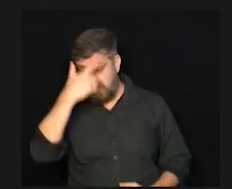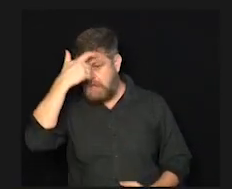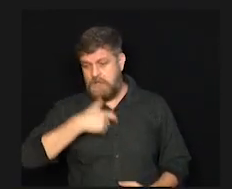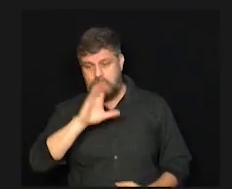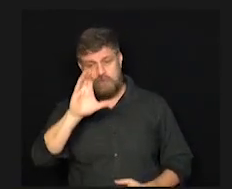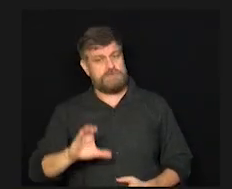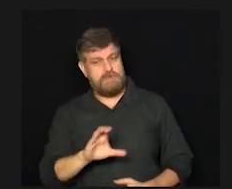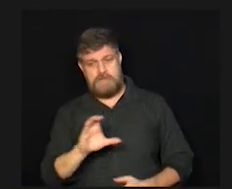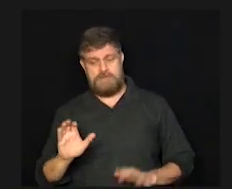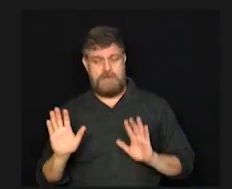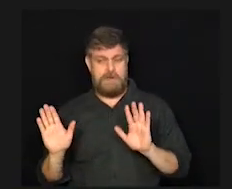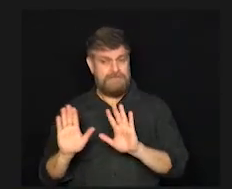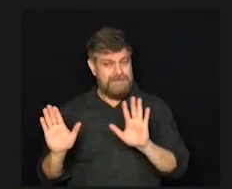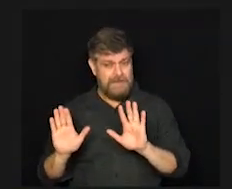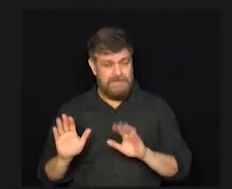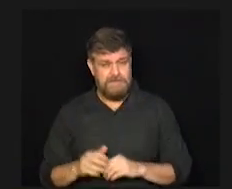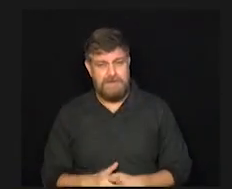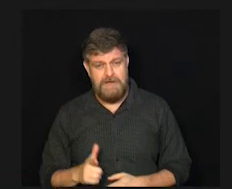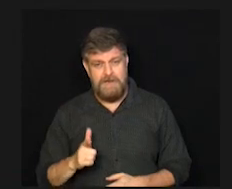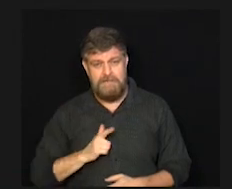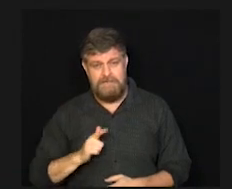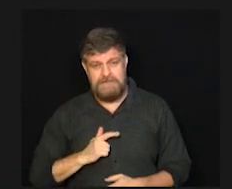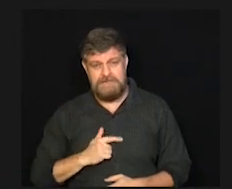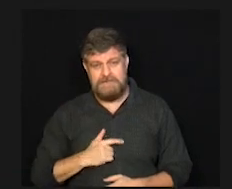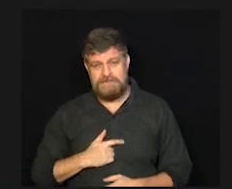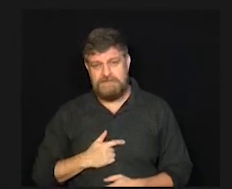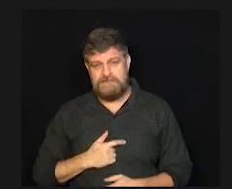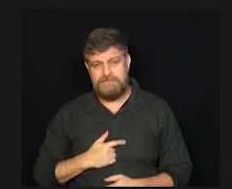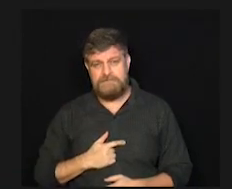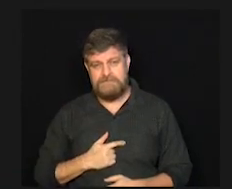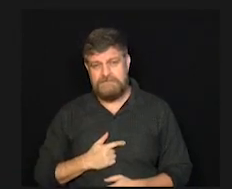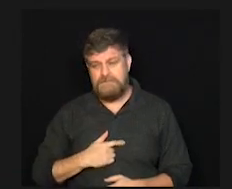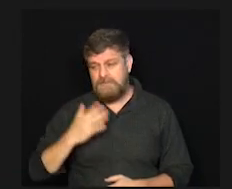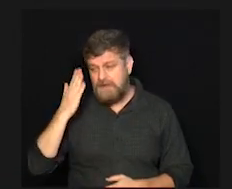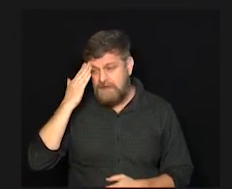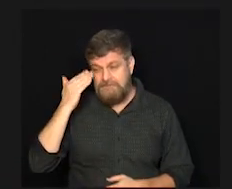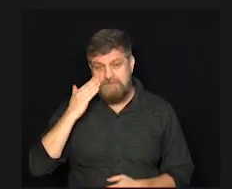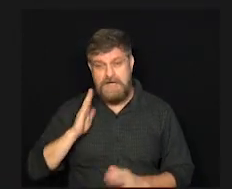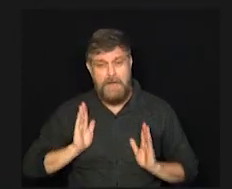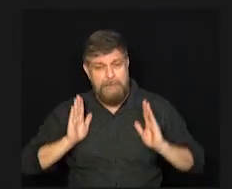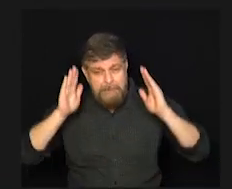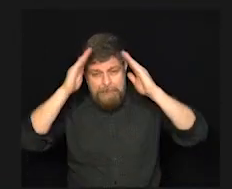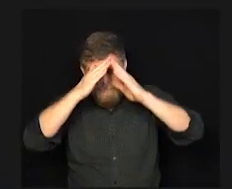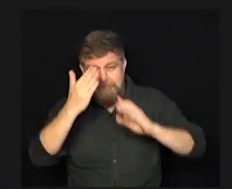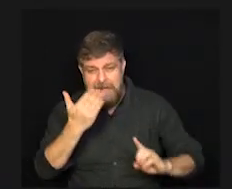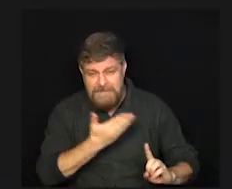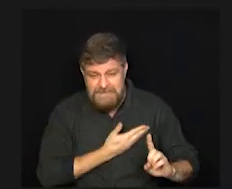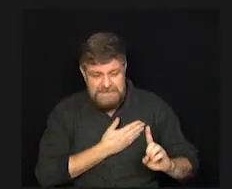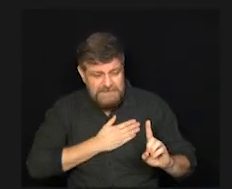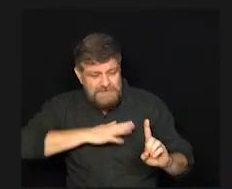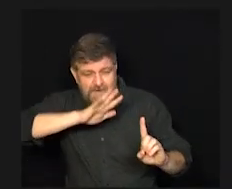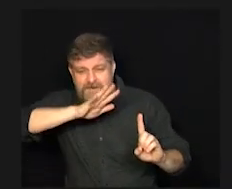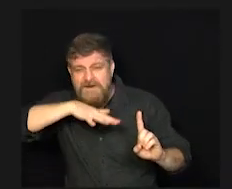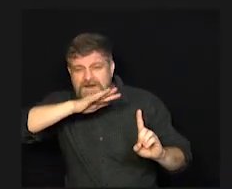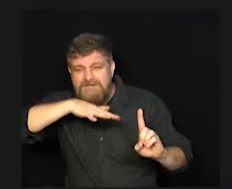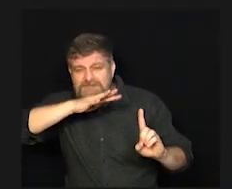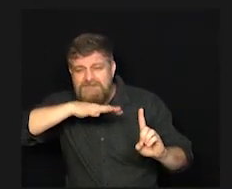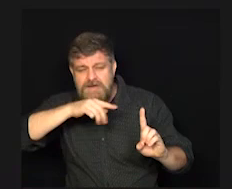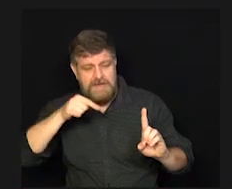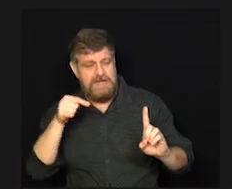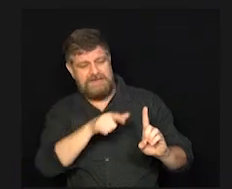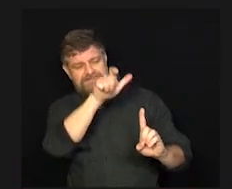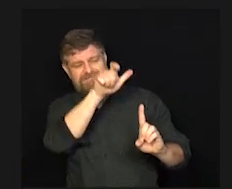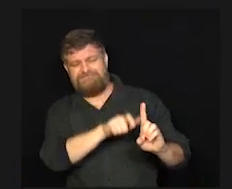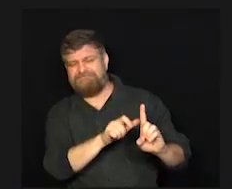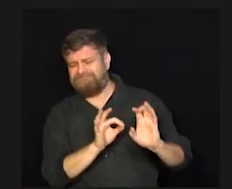mas sou muito fã, digamos assim, do Papa Francisco. Eu acho que ele é um homem que veio no